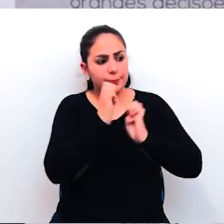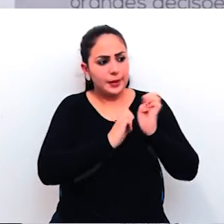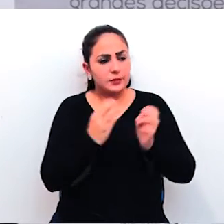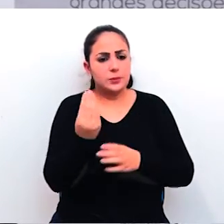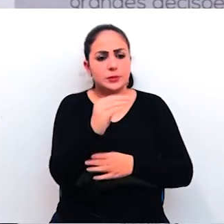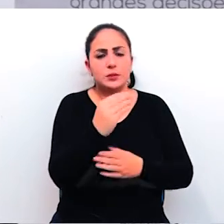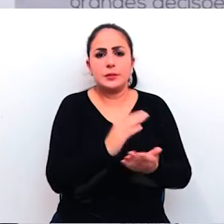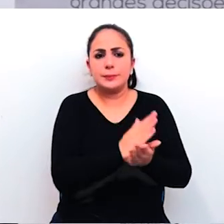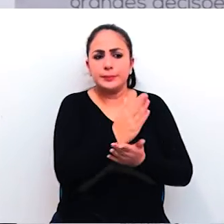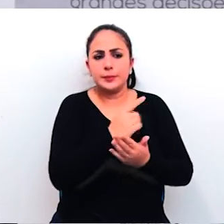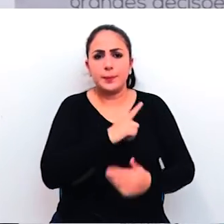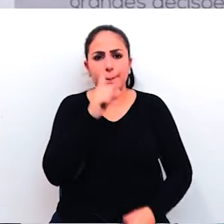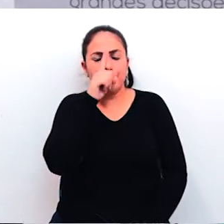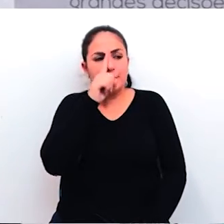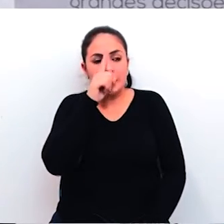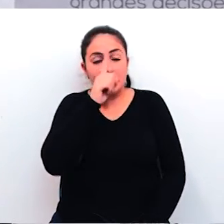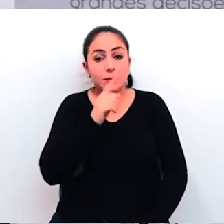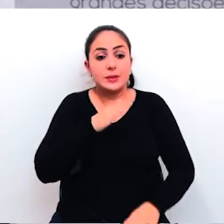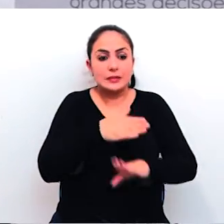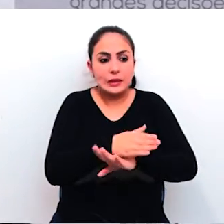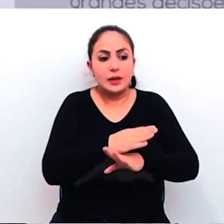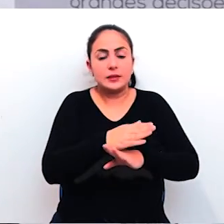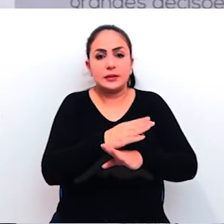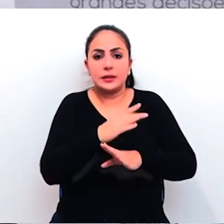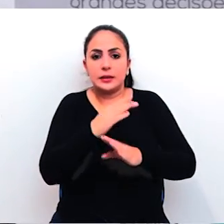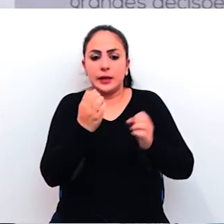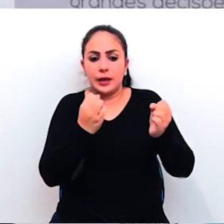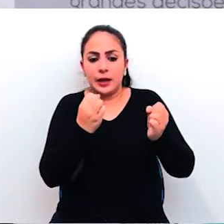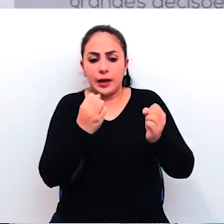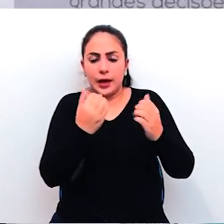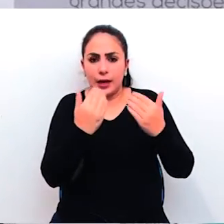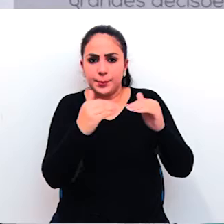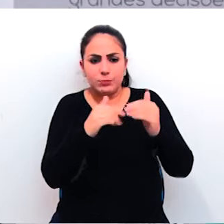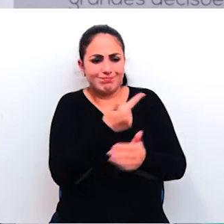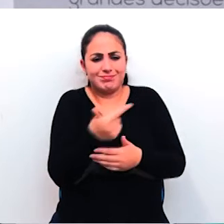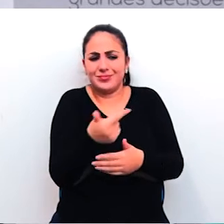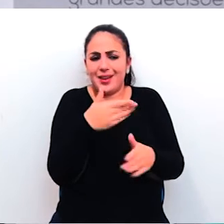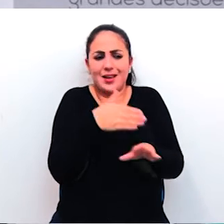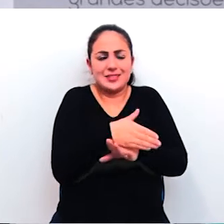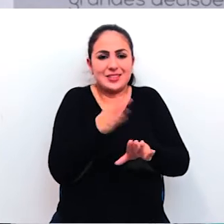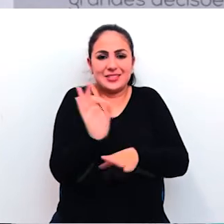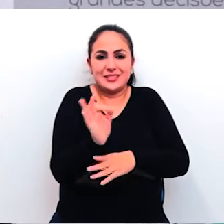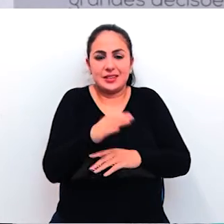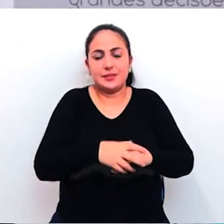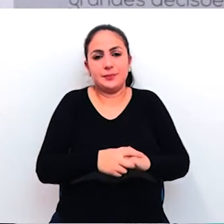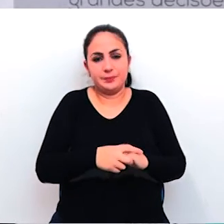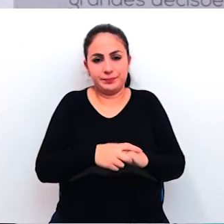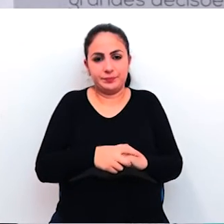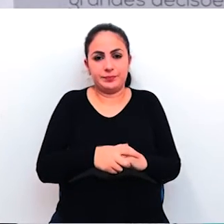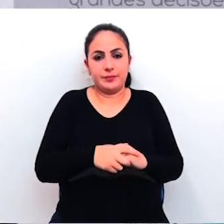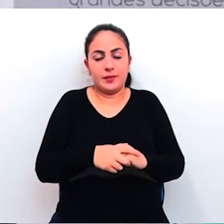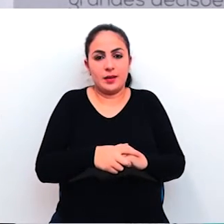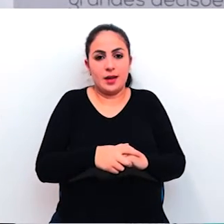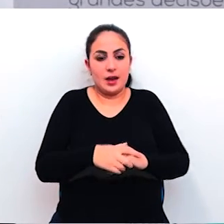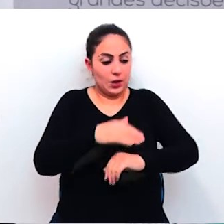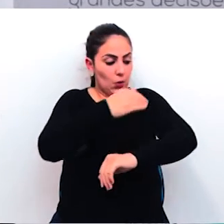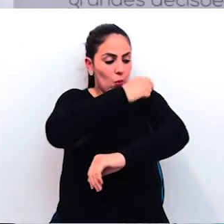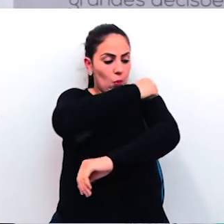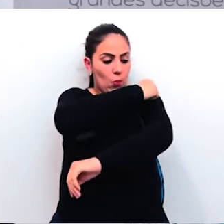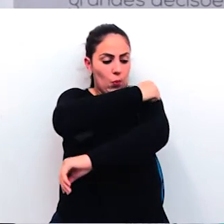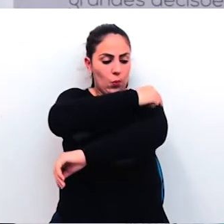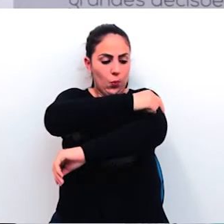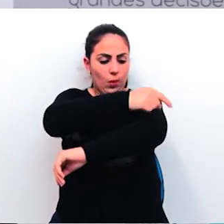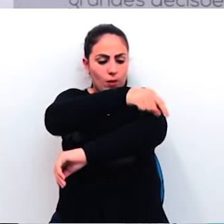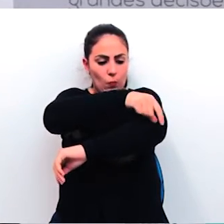se instalando e com um visto muito grande entrada e saída de caminhões não têm acesso o acostamento não